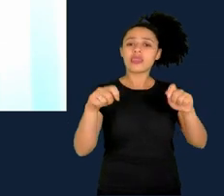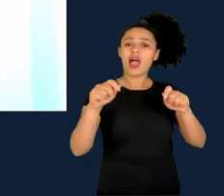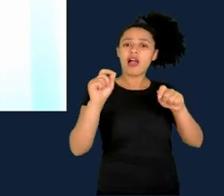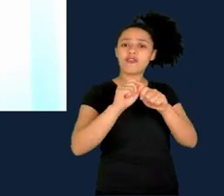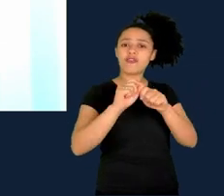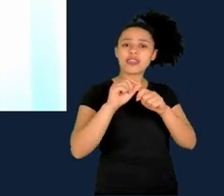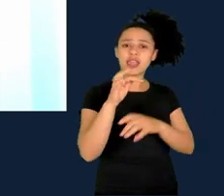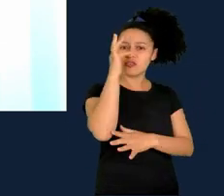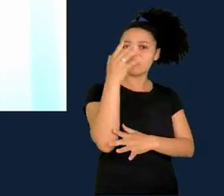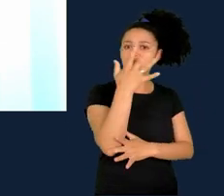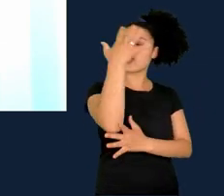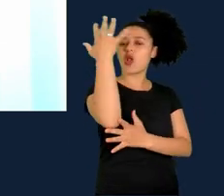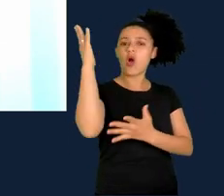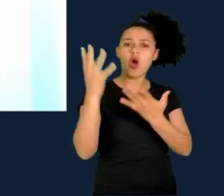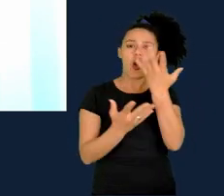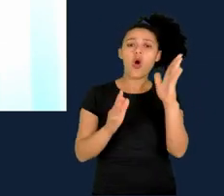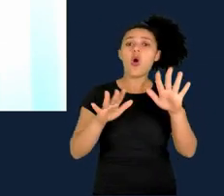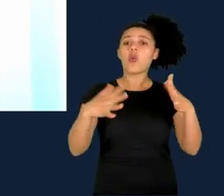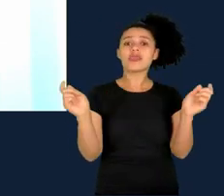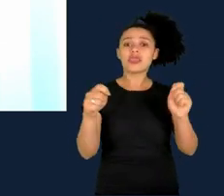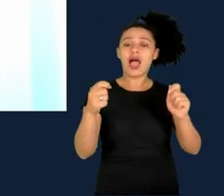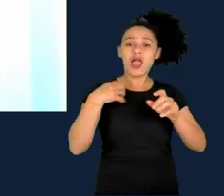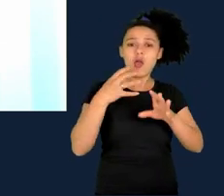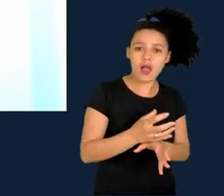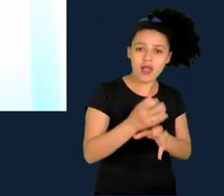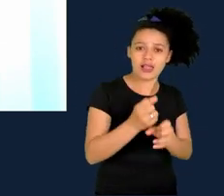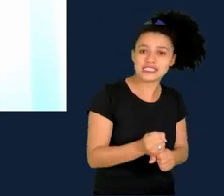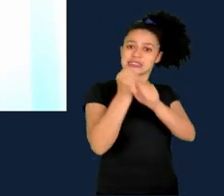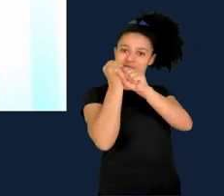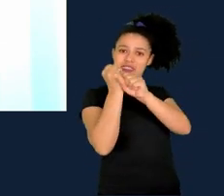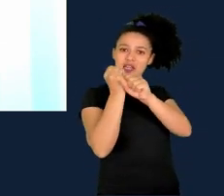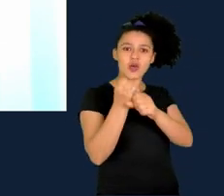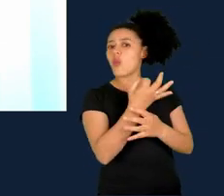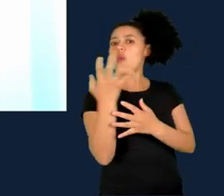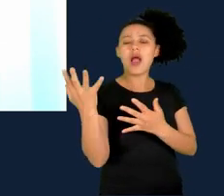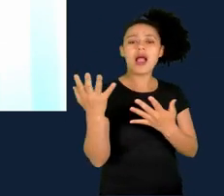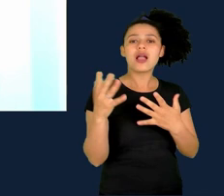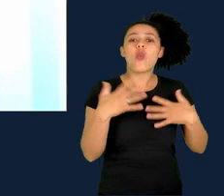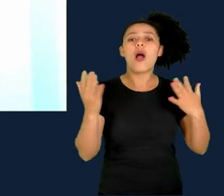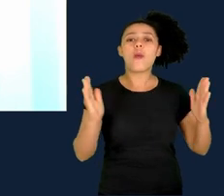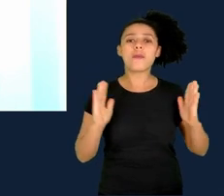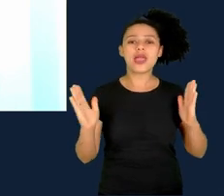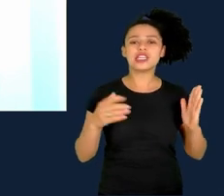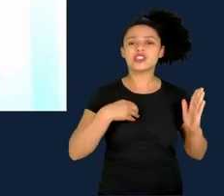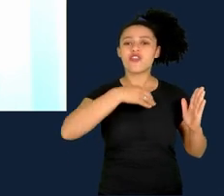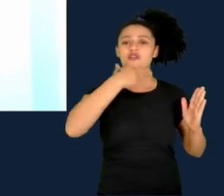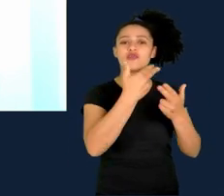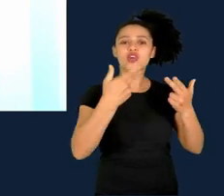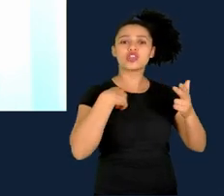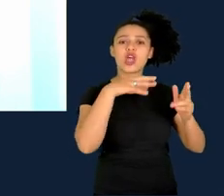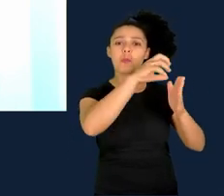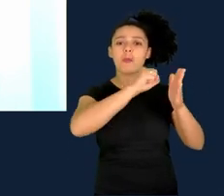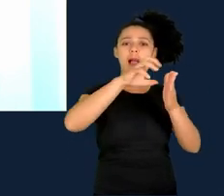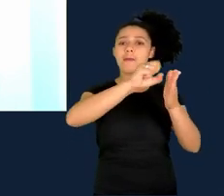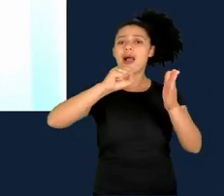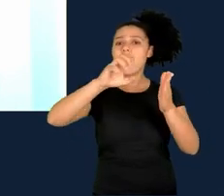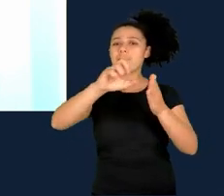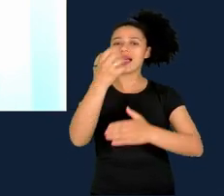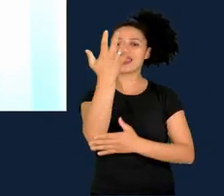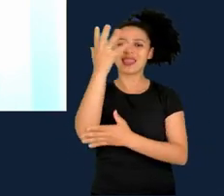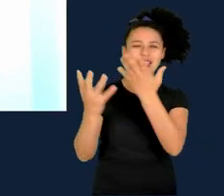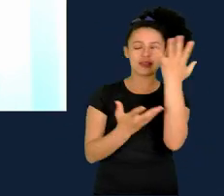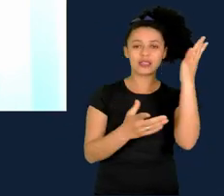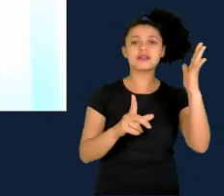derrubada, quando você vai colher a mandioca, quando você vai colher certos tipos de fruta. Então, a gente tem